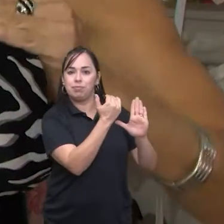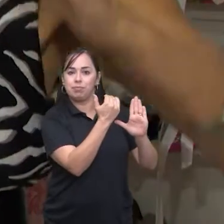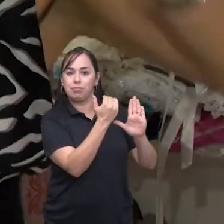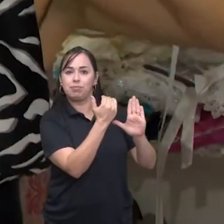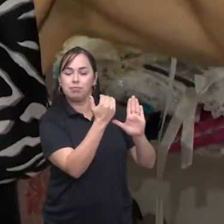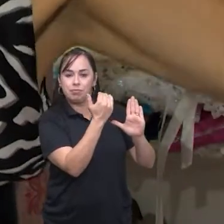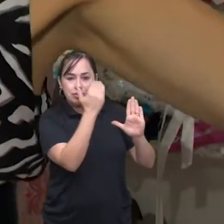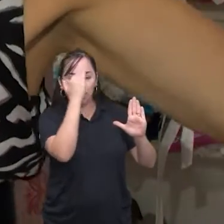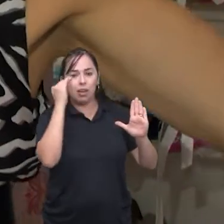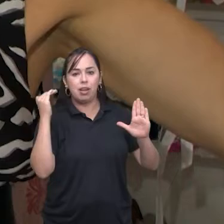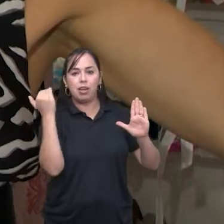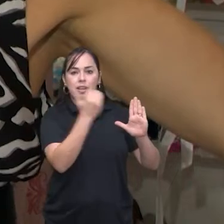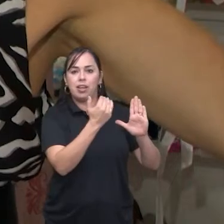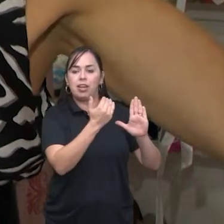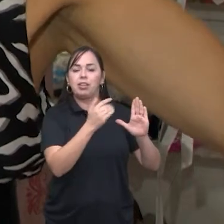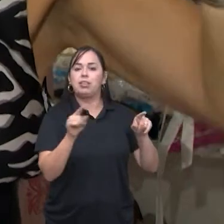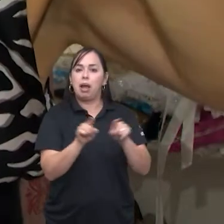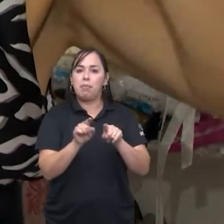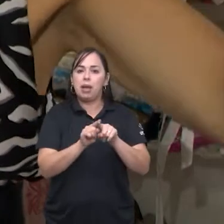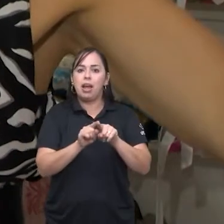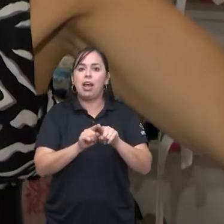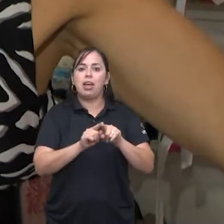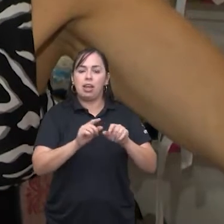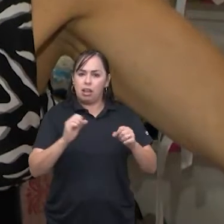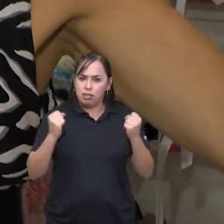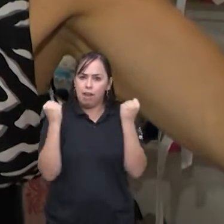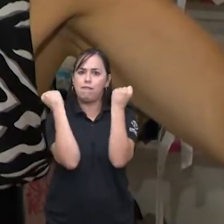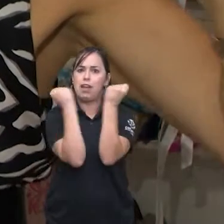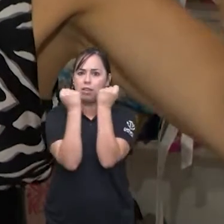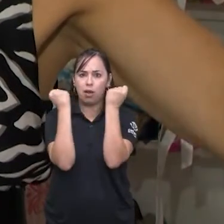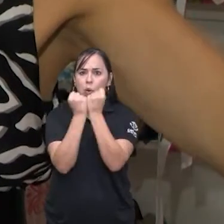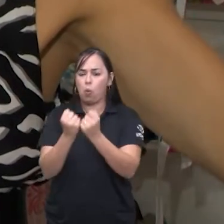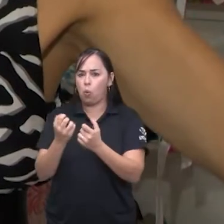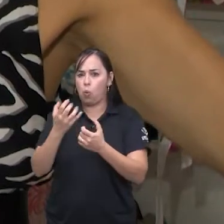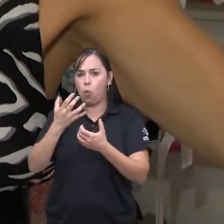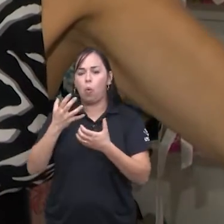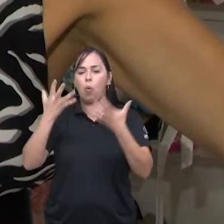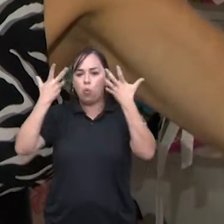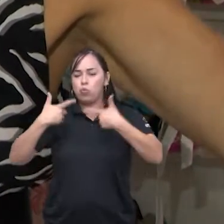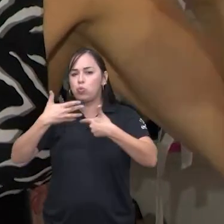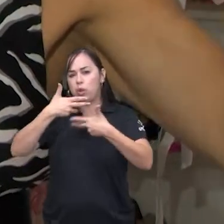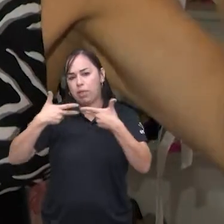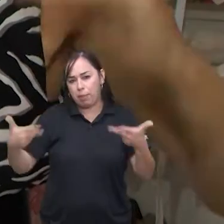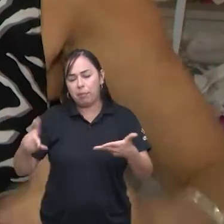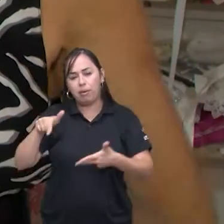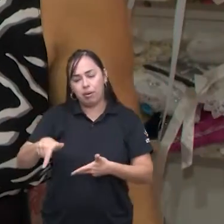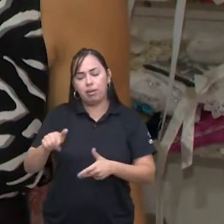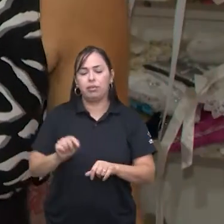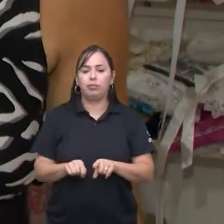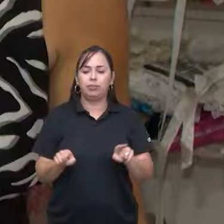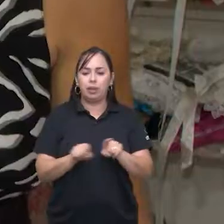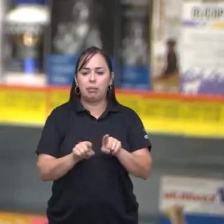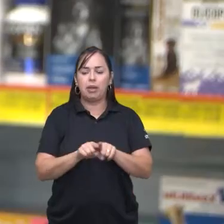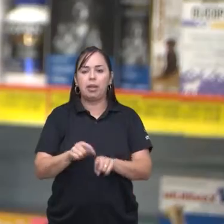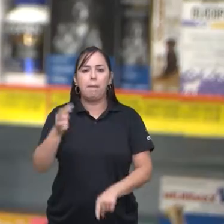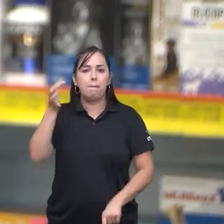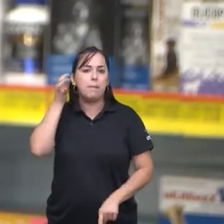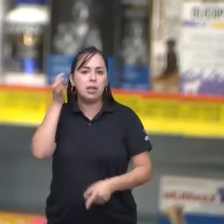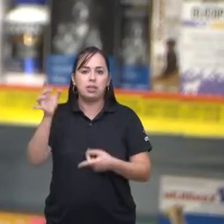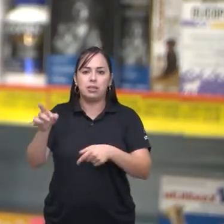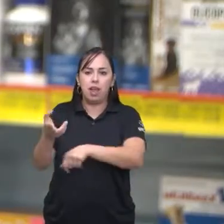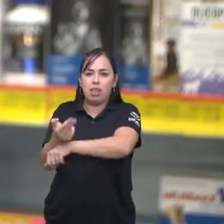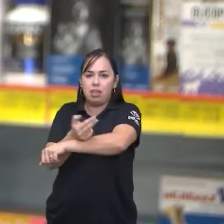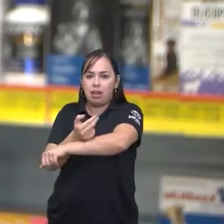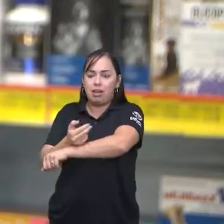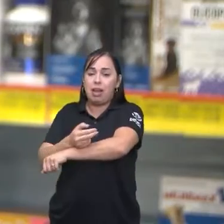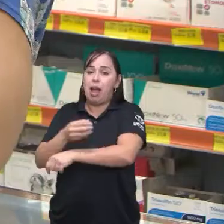a lei, nós temos o suporte da lei para que a gente, né, se alavanque nessa defesa dos animais. Segundo